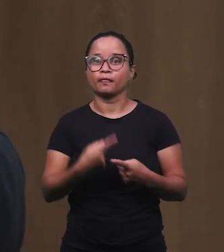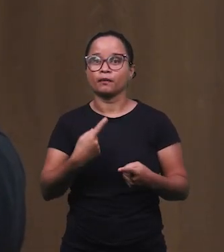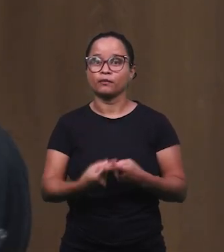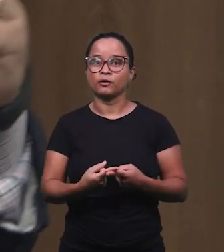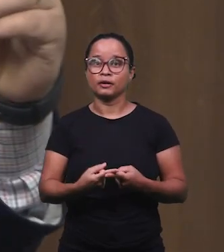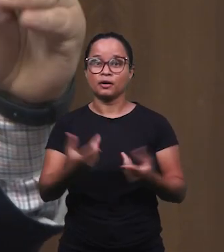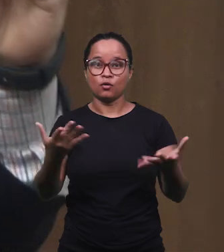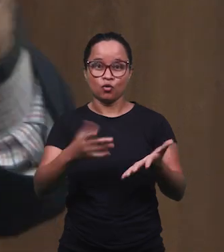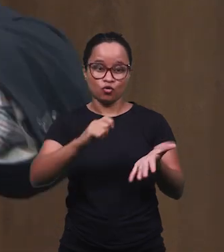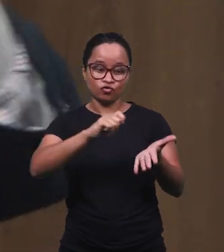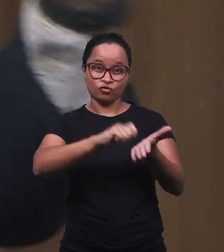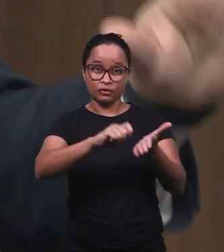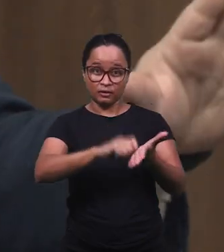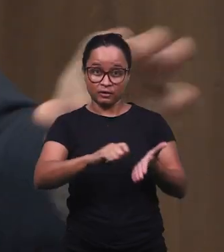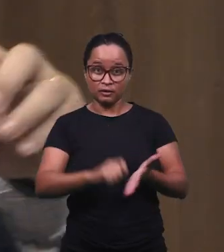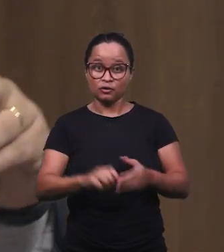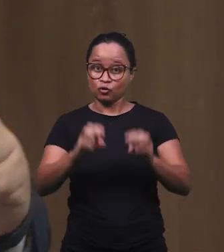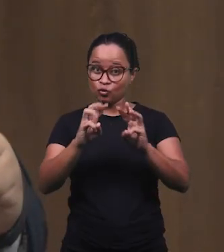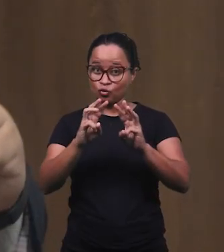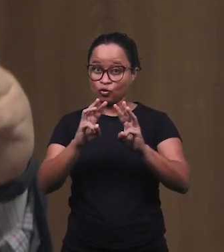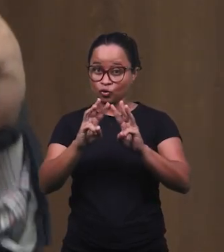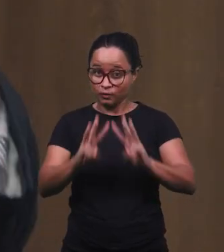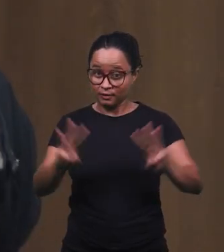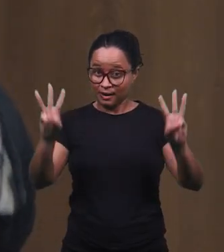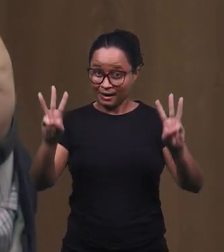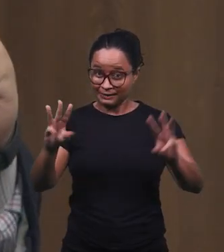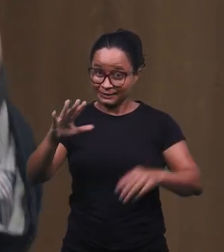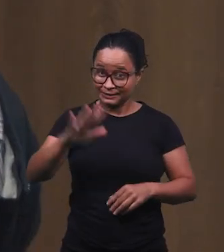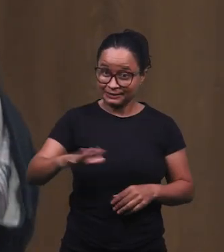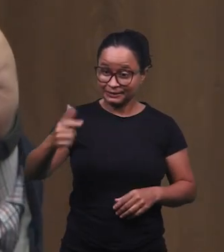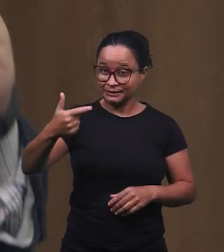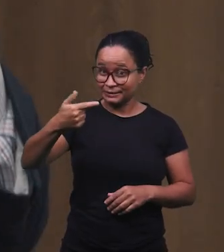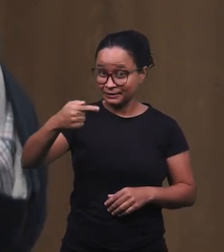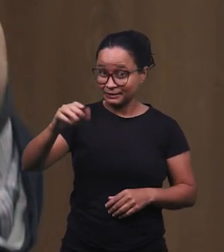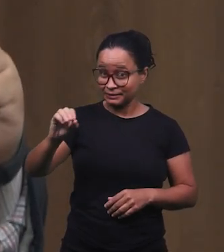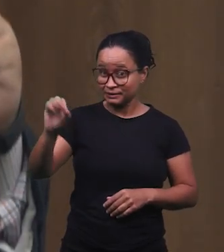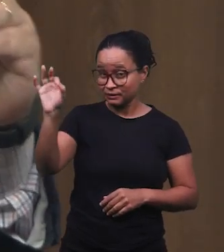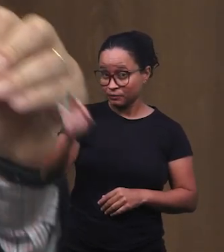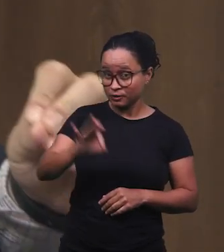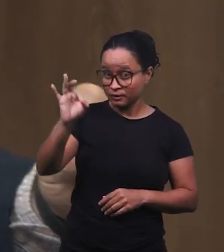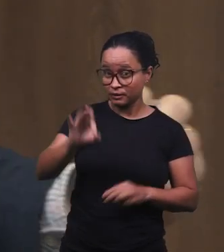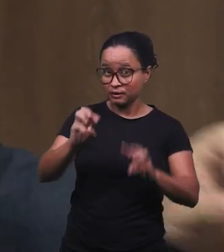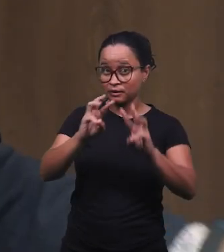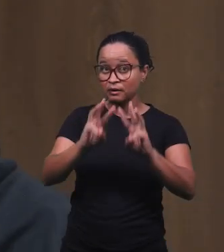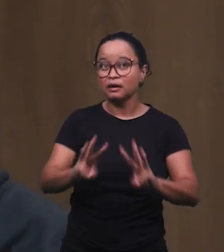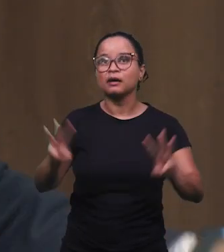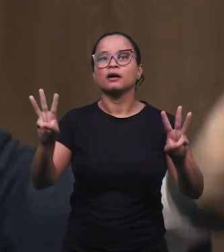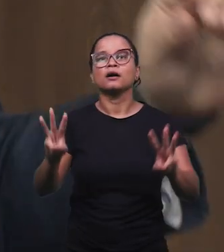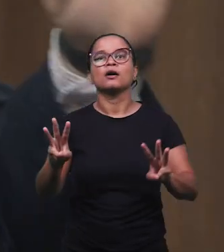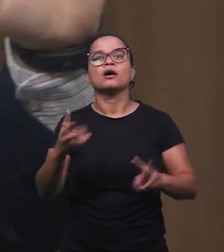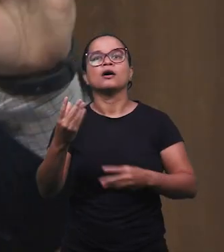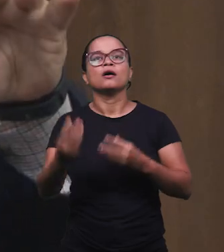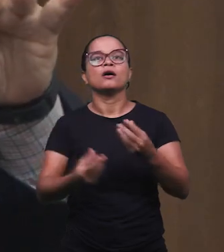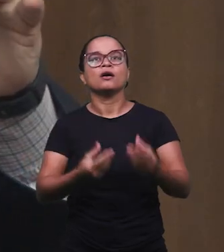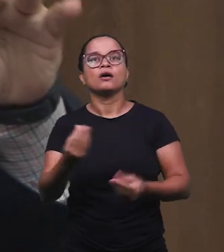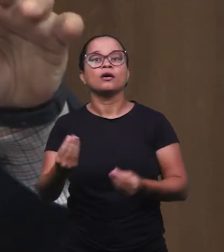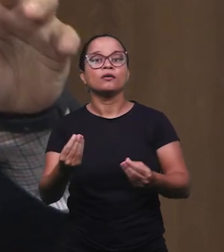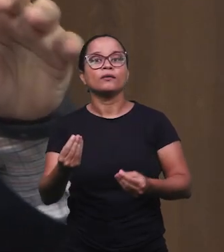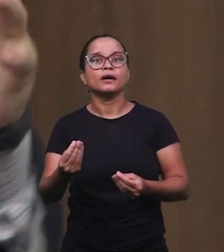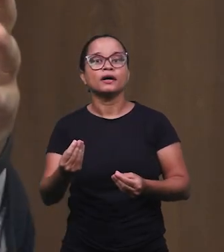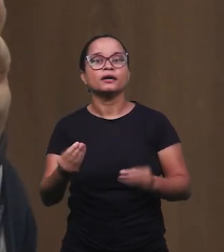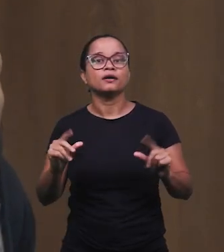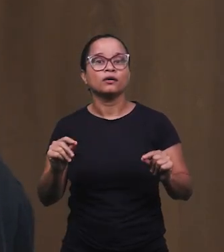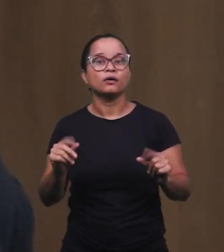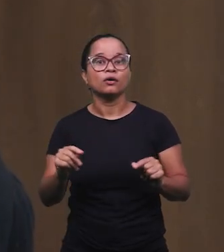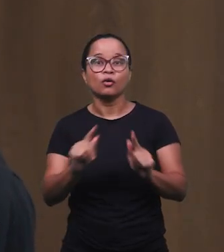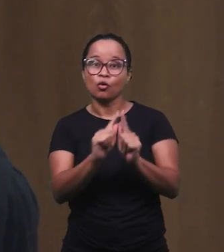palavra escrita hoje, dos sites em geral, 70% dos acessos do site, elas vêm com o Google por busca